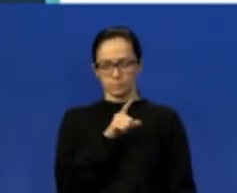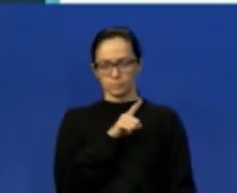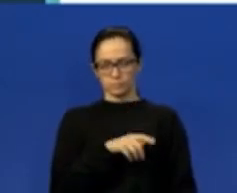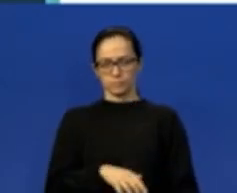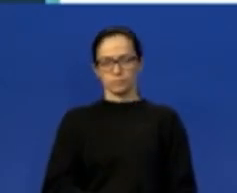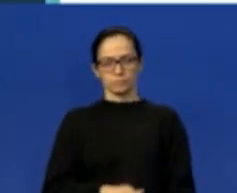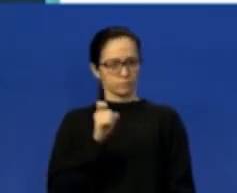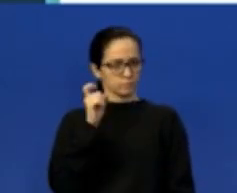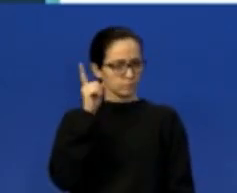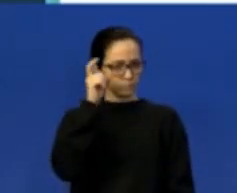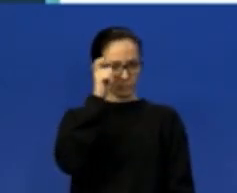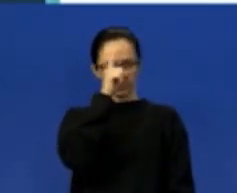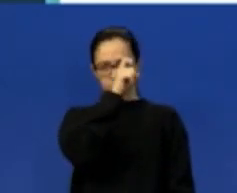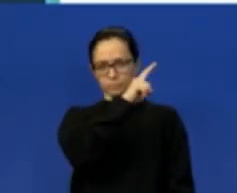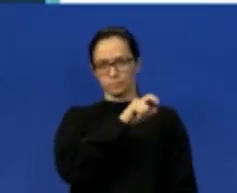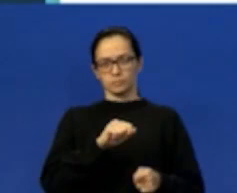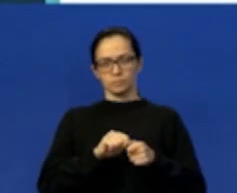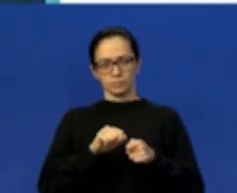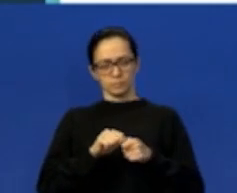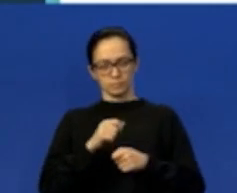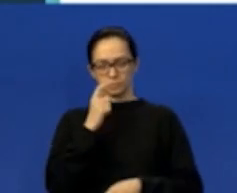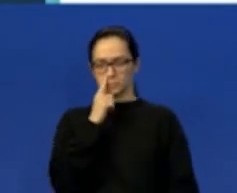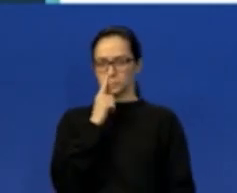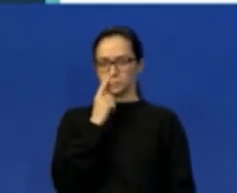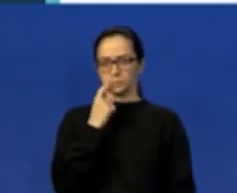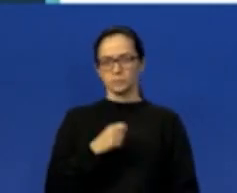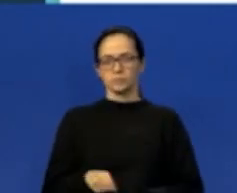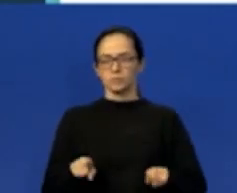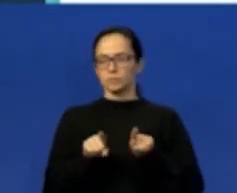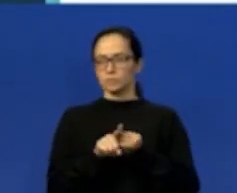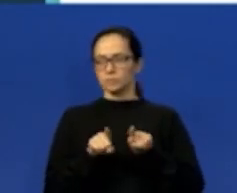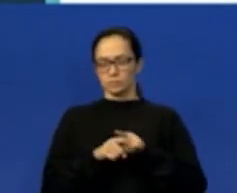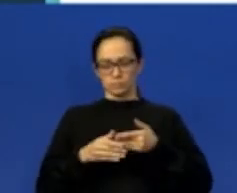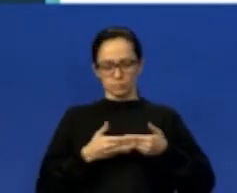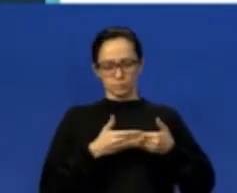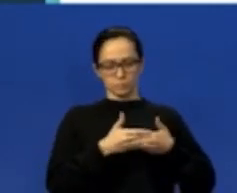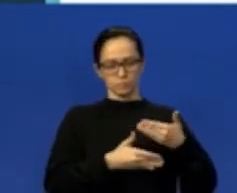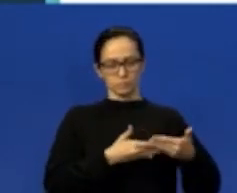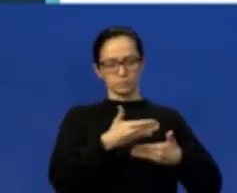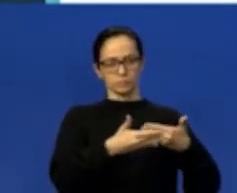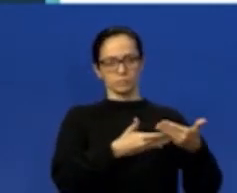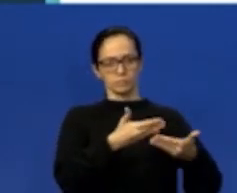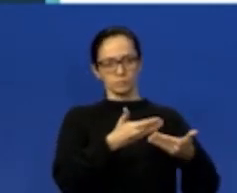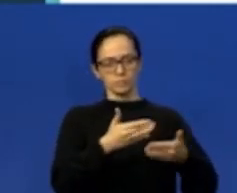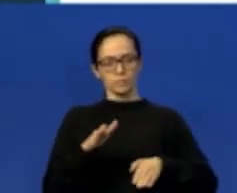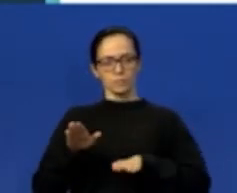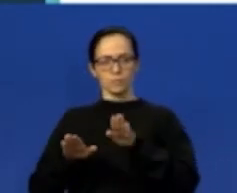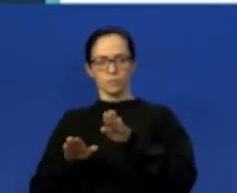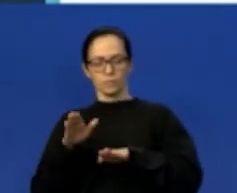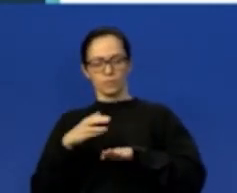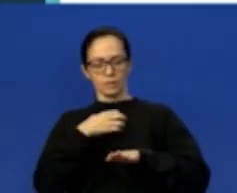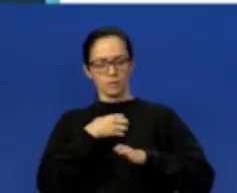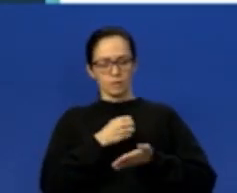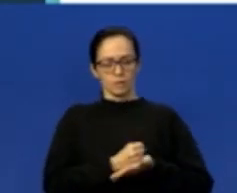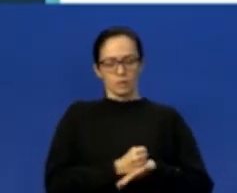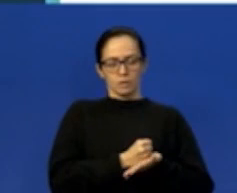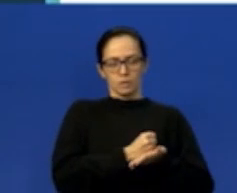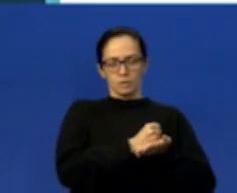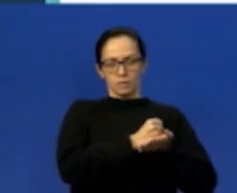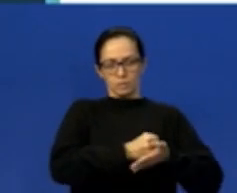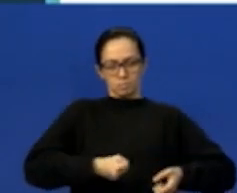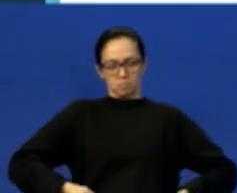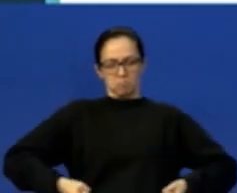extremamente danosa ao idoso, né? Limitações funcionais, ele acaba não conseguindo carregar